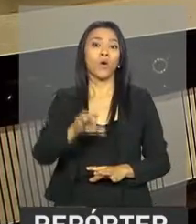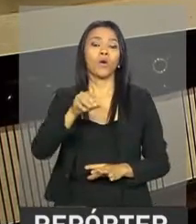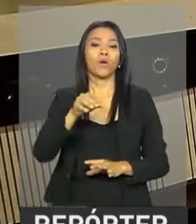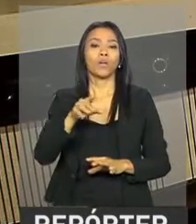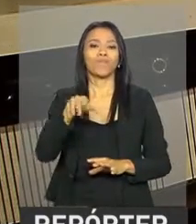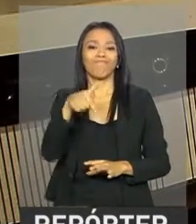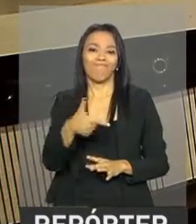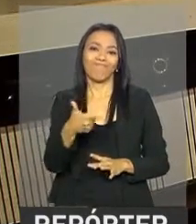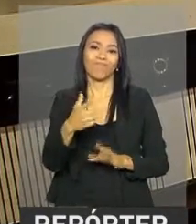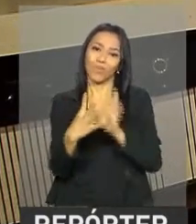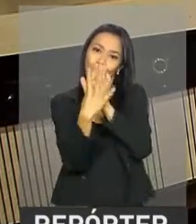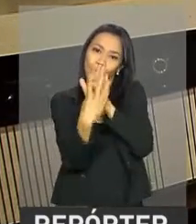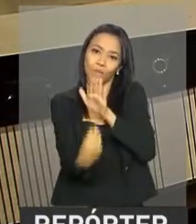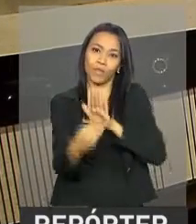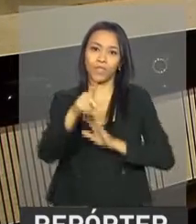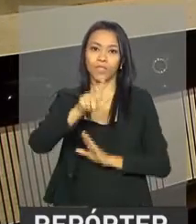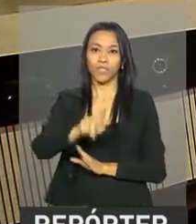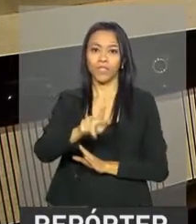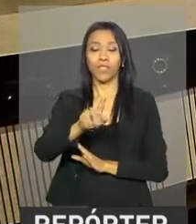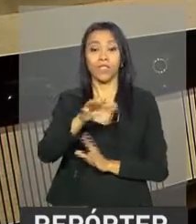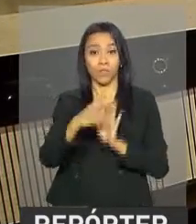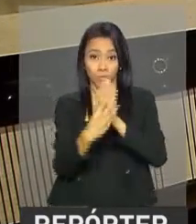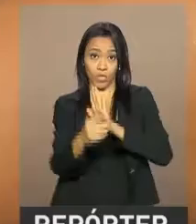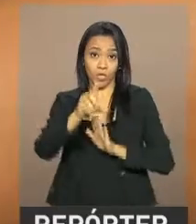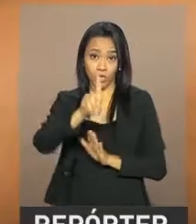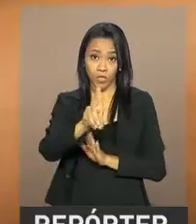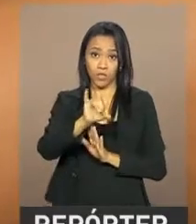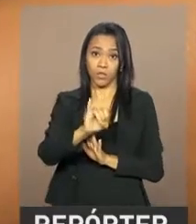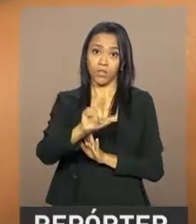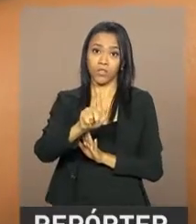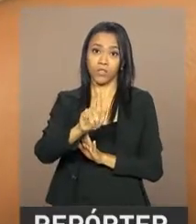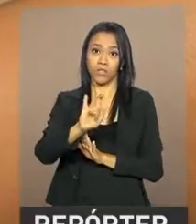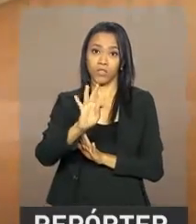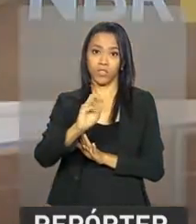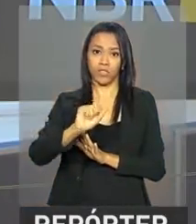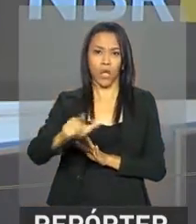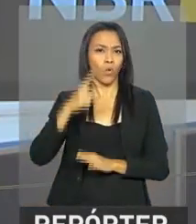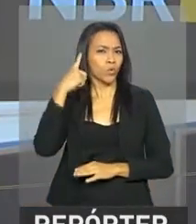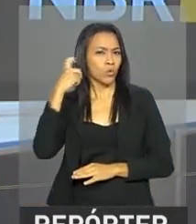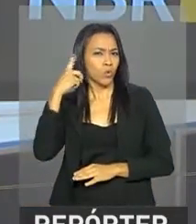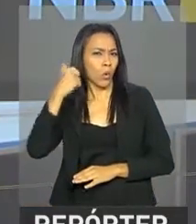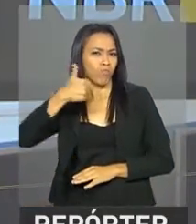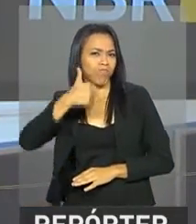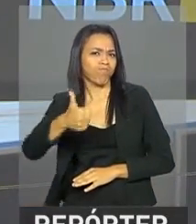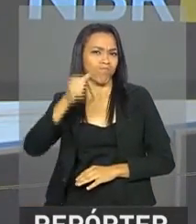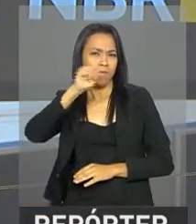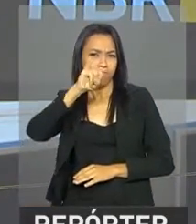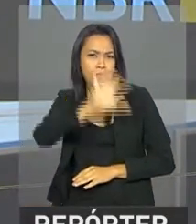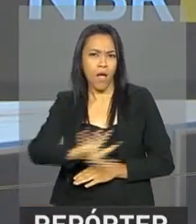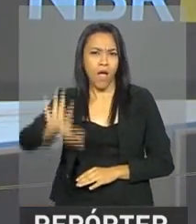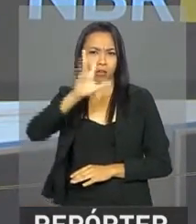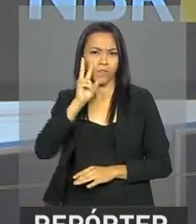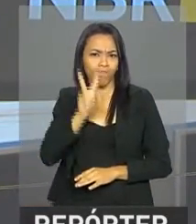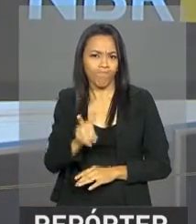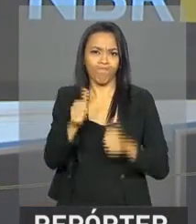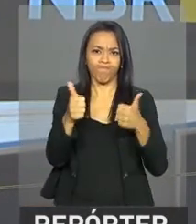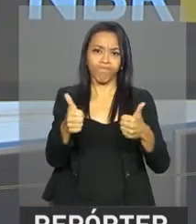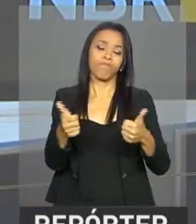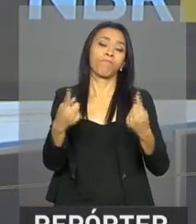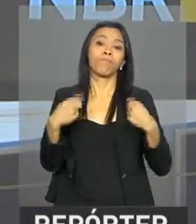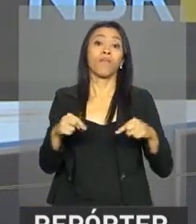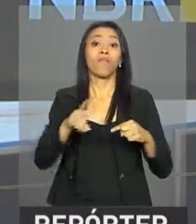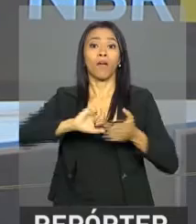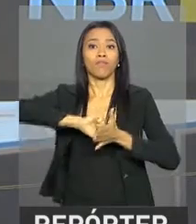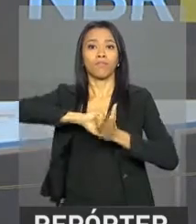no formato digital, que possui mais qualidade de som e de imagem. O desligamento do sinal analógico irá ocorrer